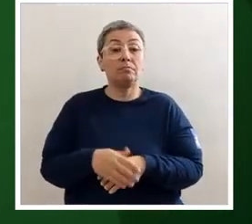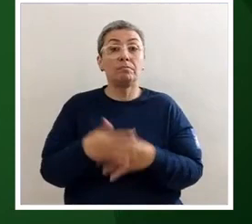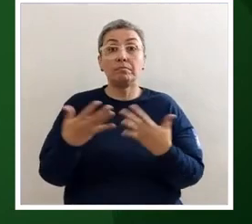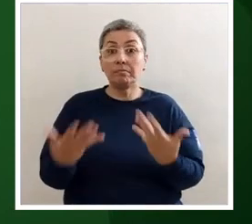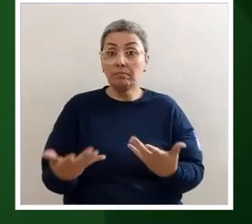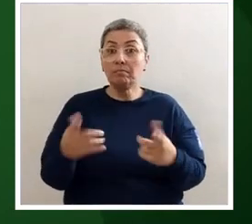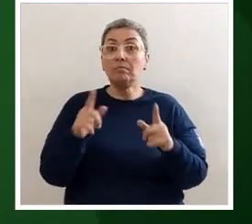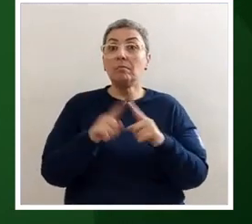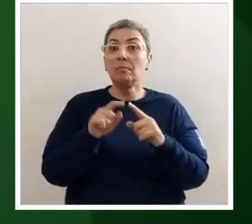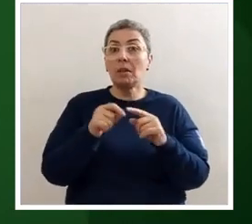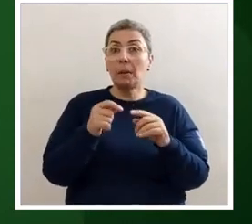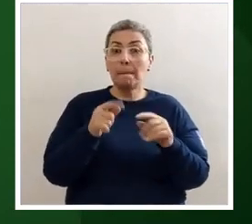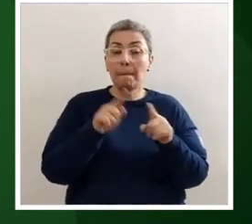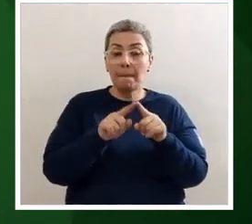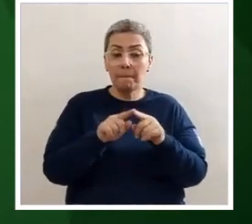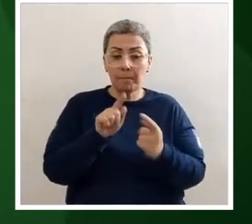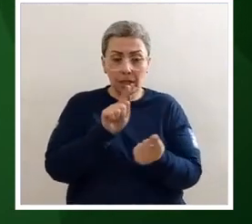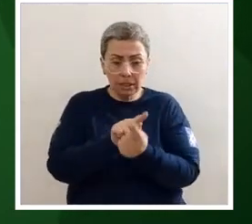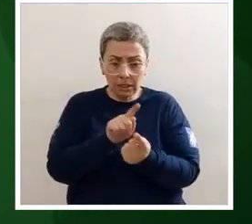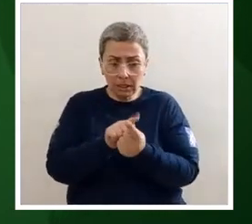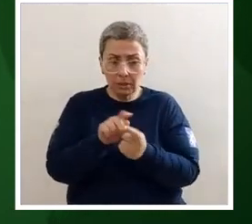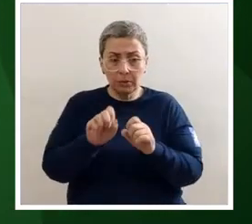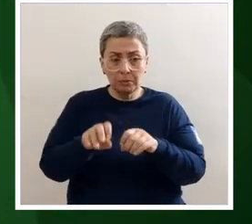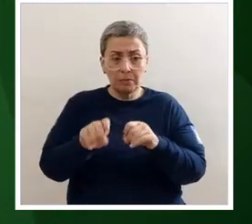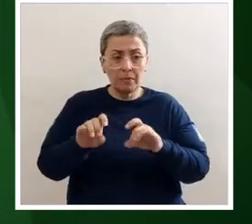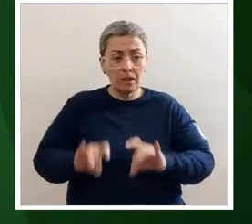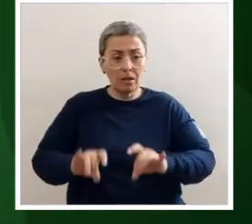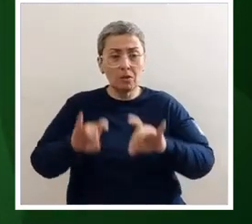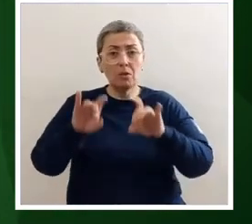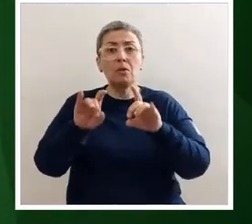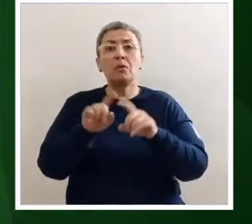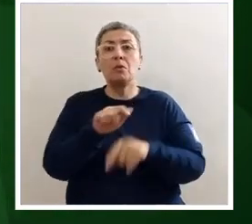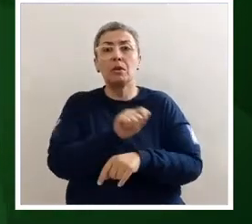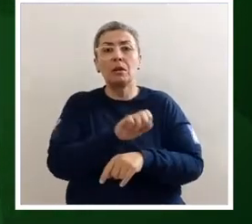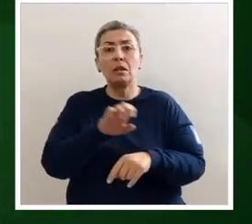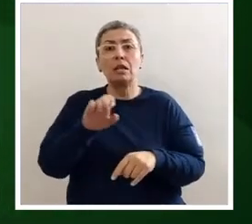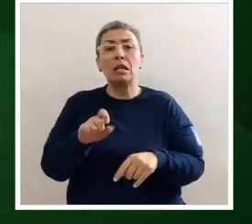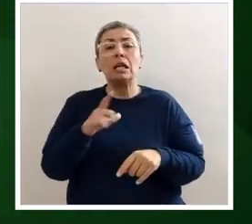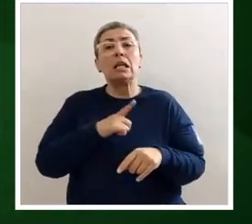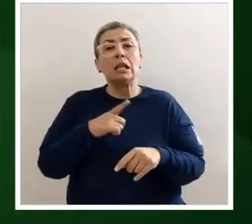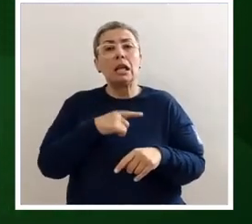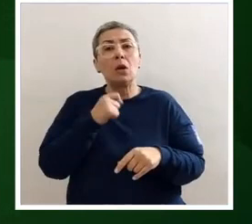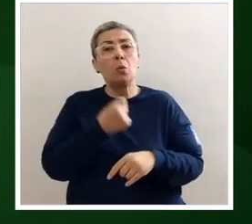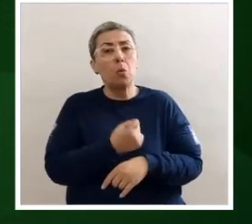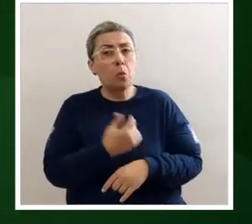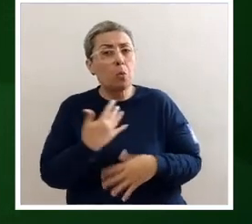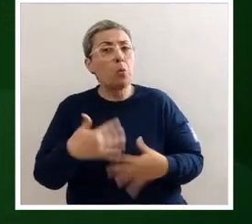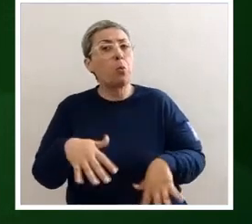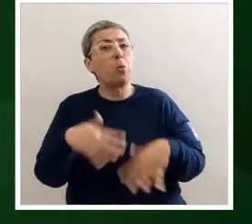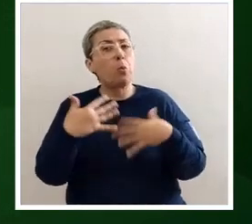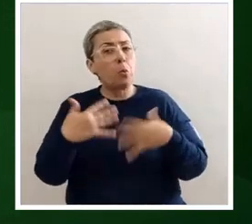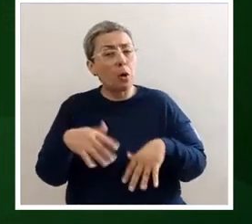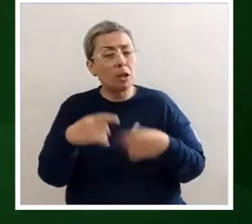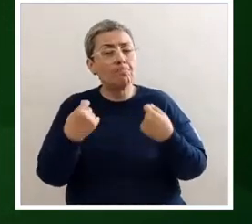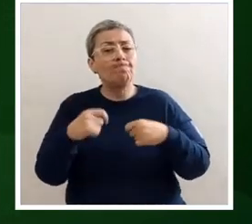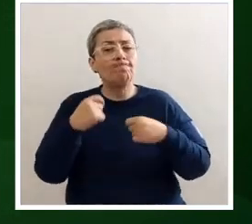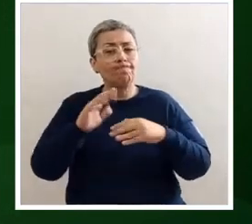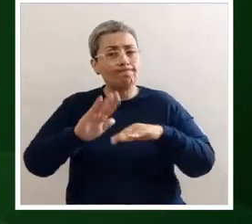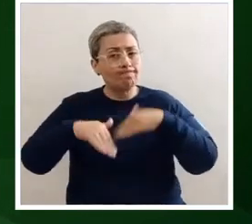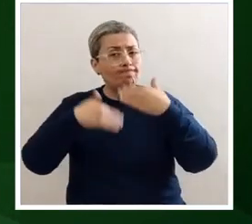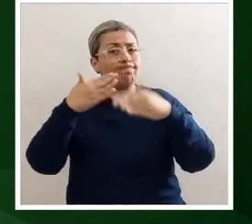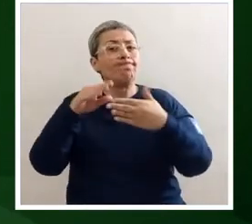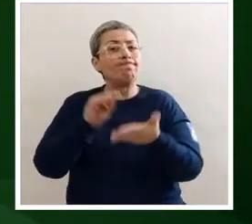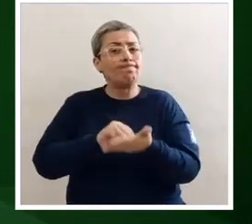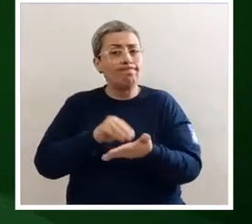e nessa parte do atendimento educacional especializado a gente também vê o quanto que nós precisamos avançar